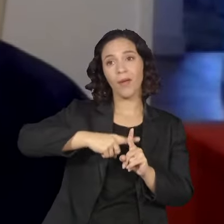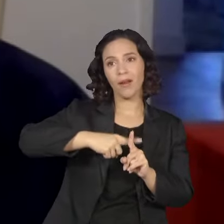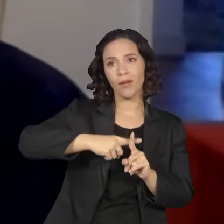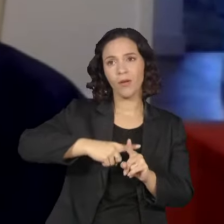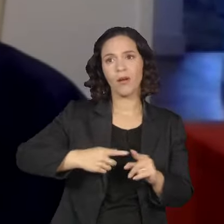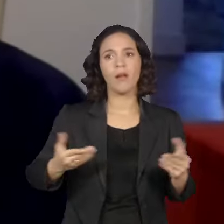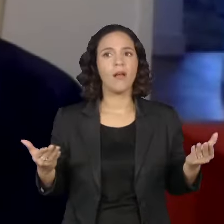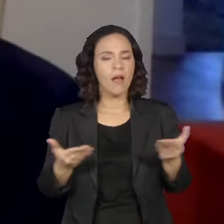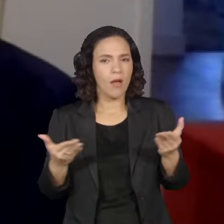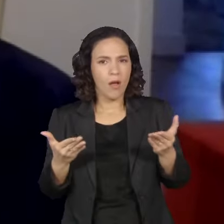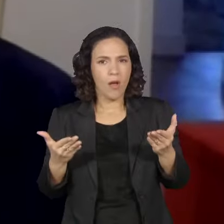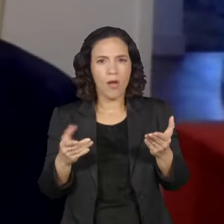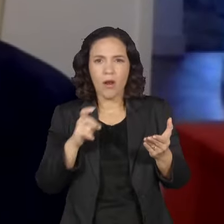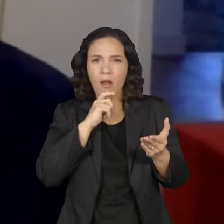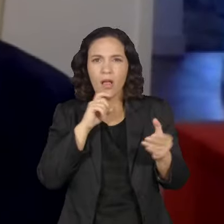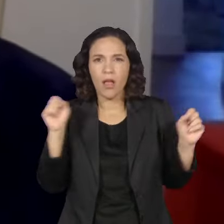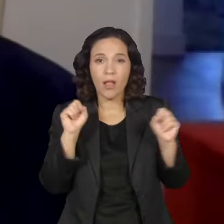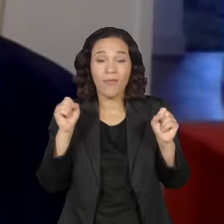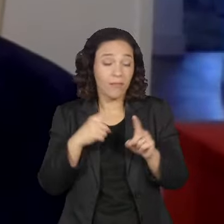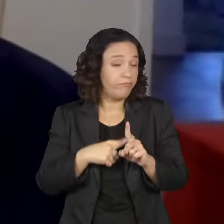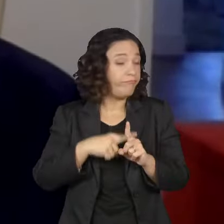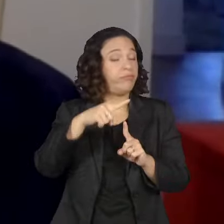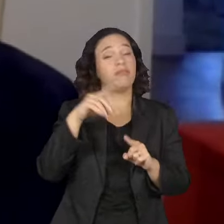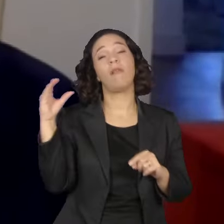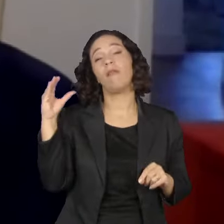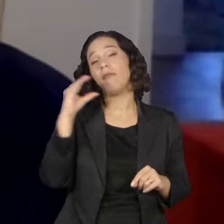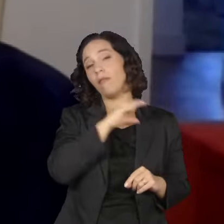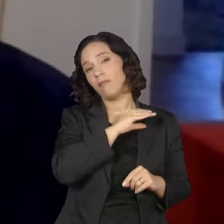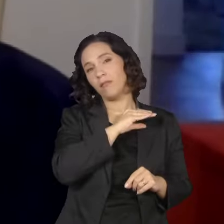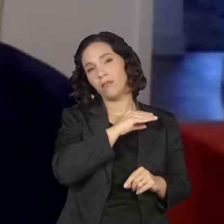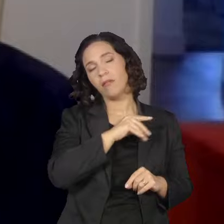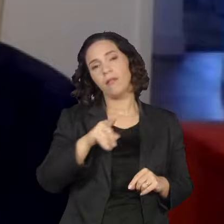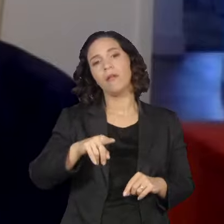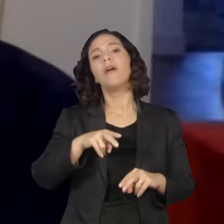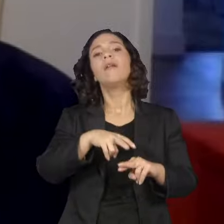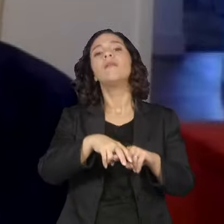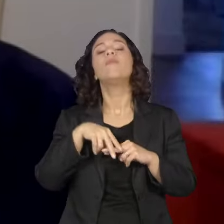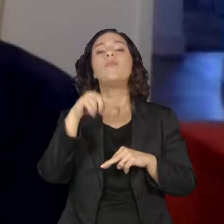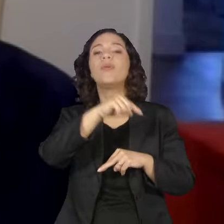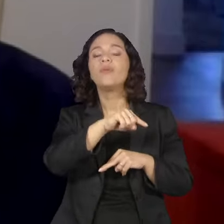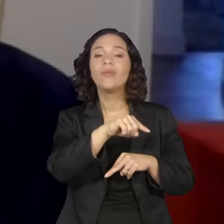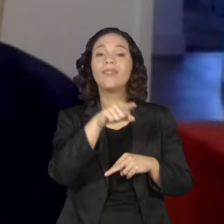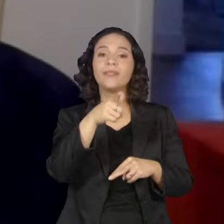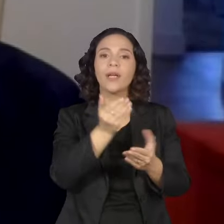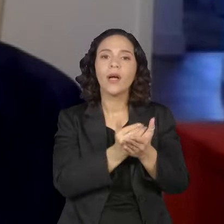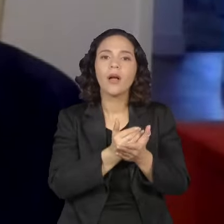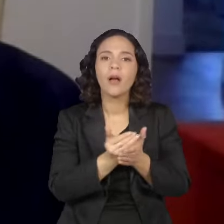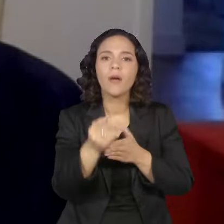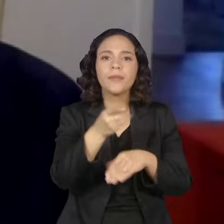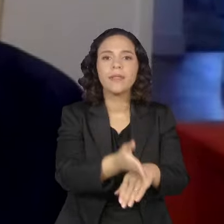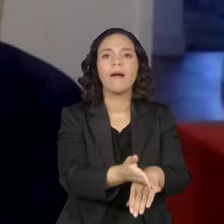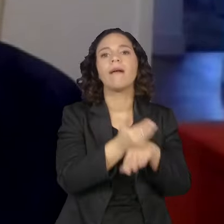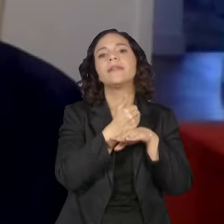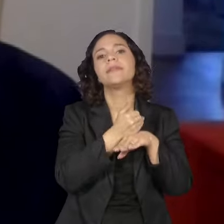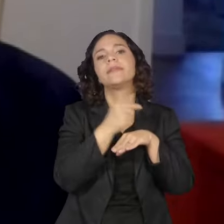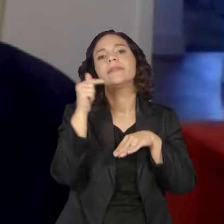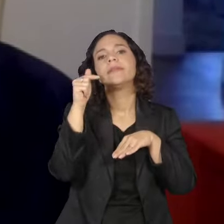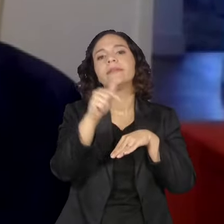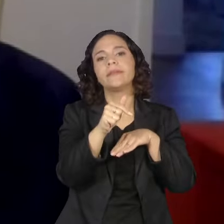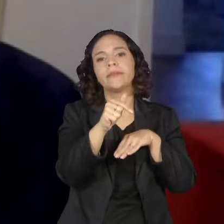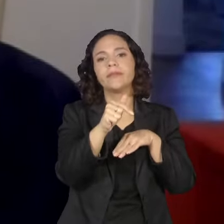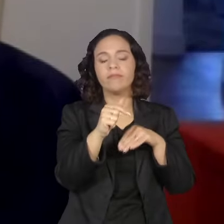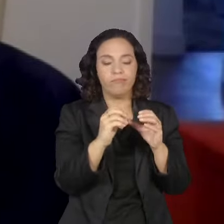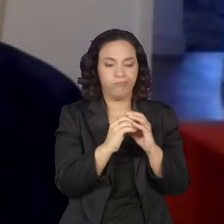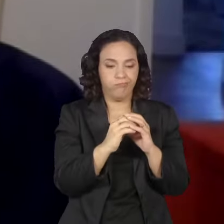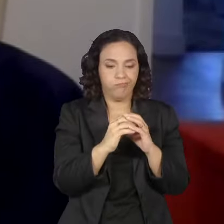neste inverno, muito alta. Isto acelera o processo de maturação do tomate, ele